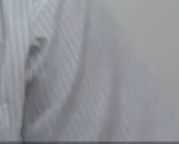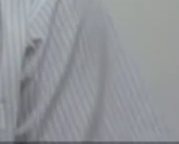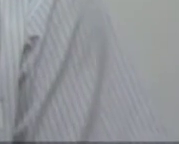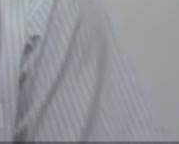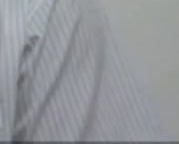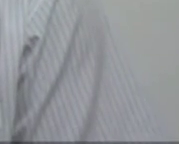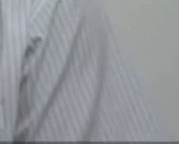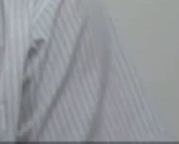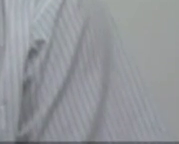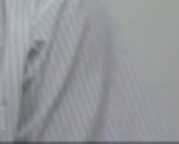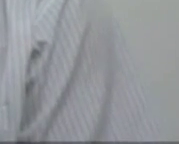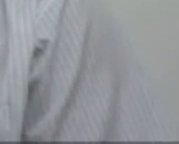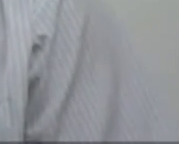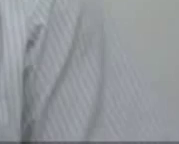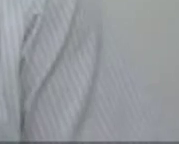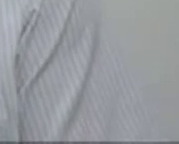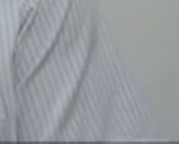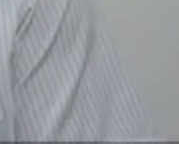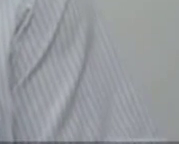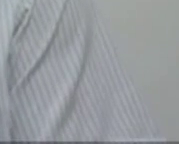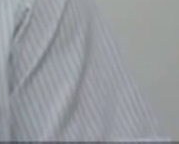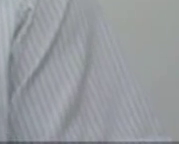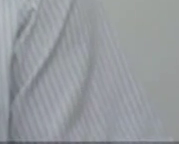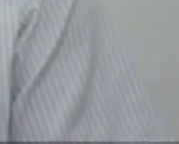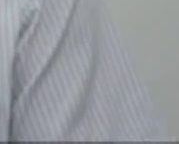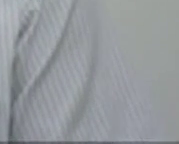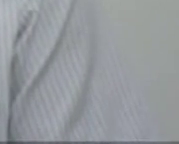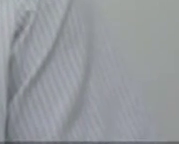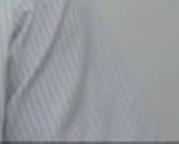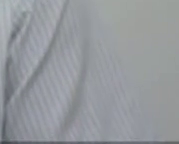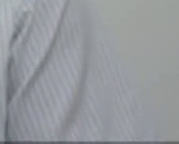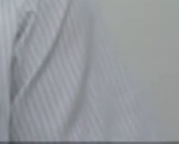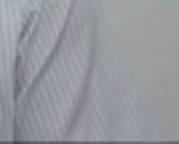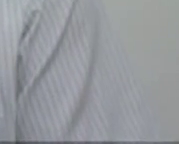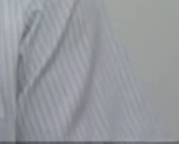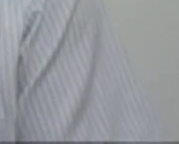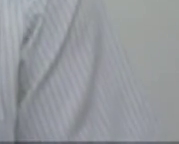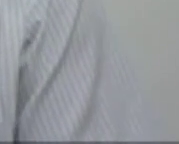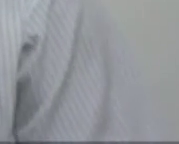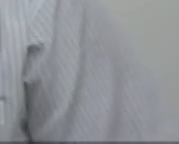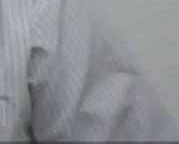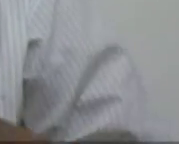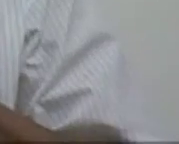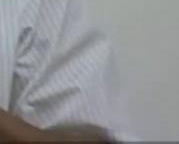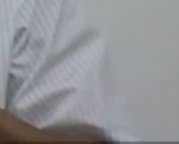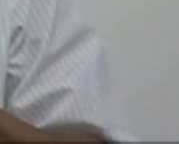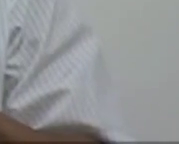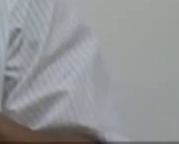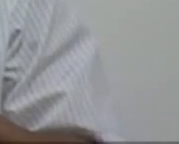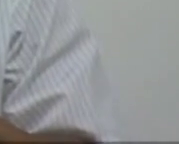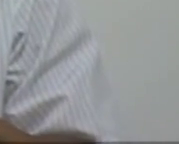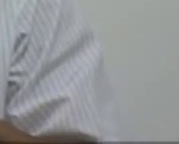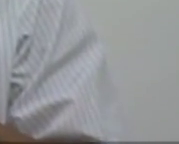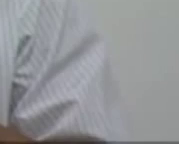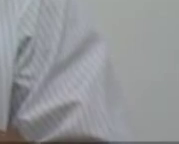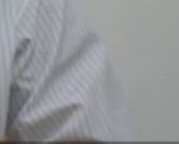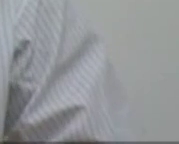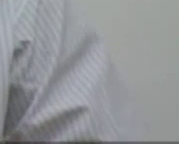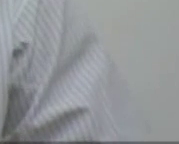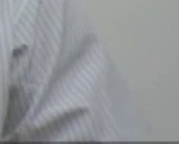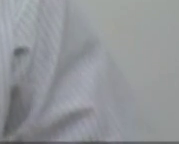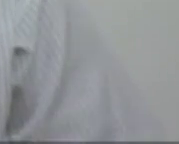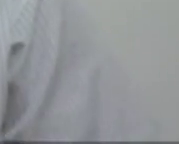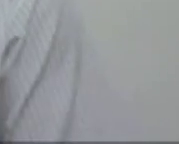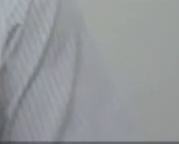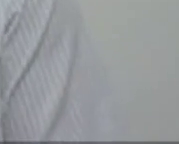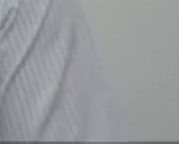já disse, é para dar continuidade aos programas, tem também a questão do complemento da folha e a subvenção das